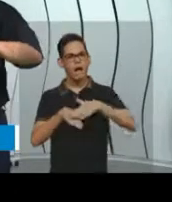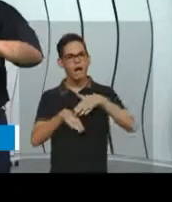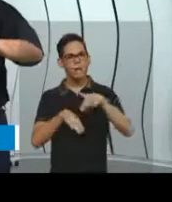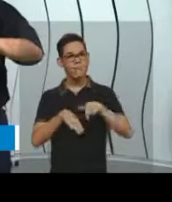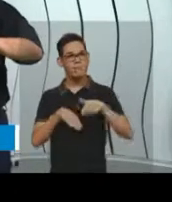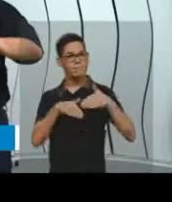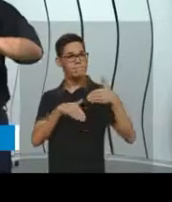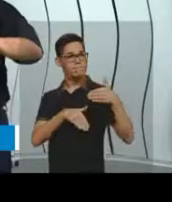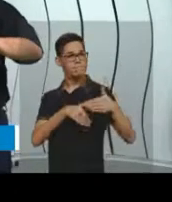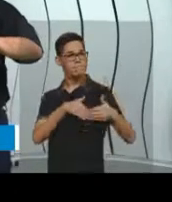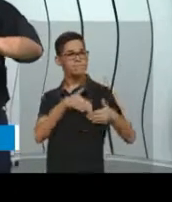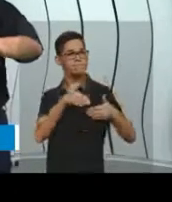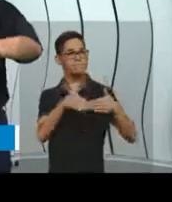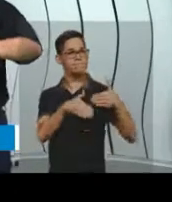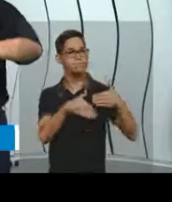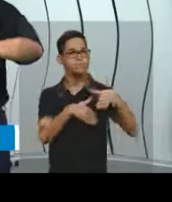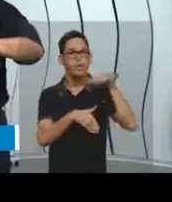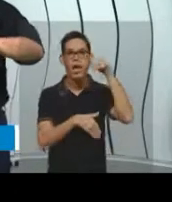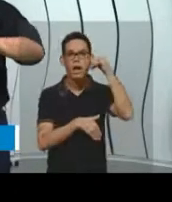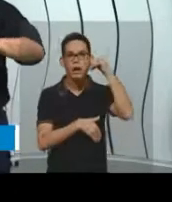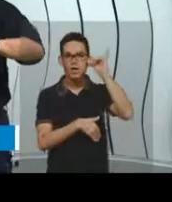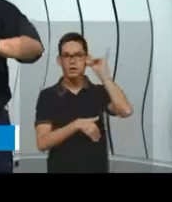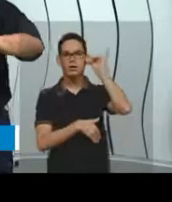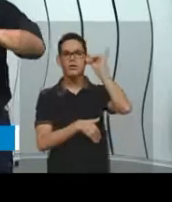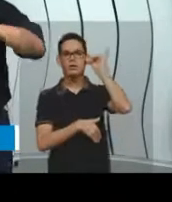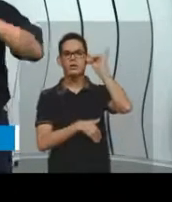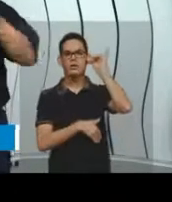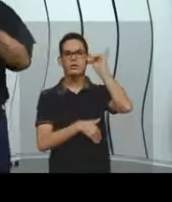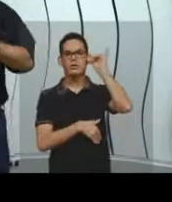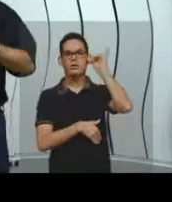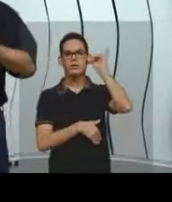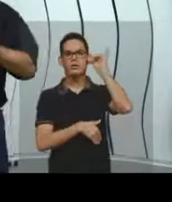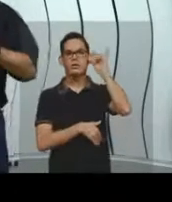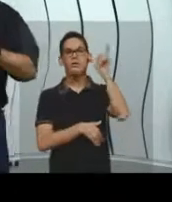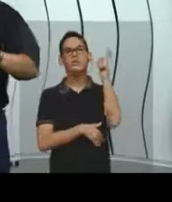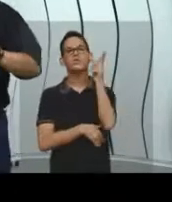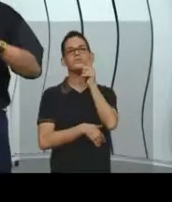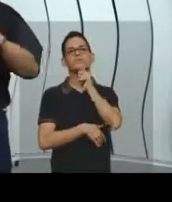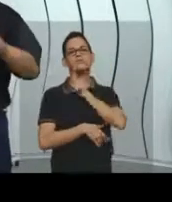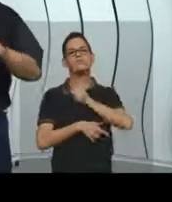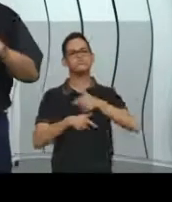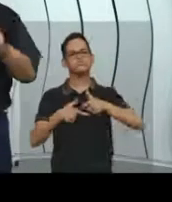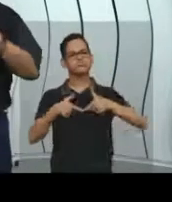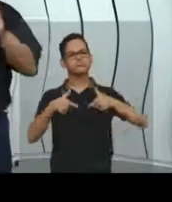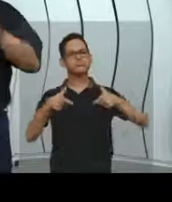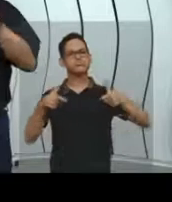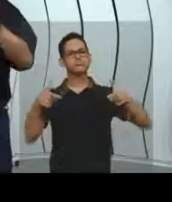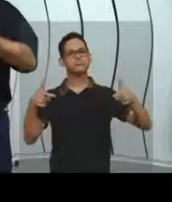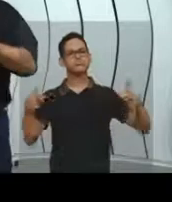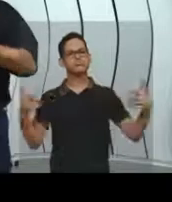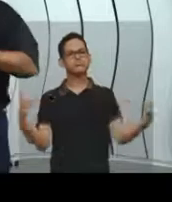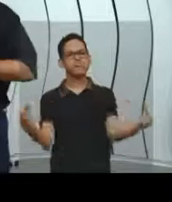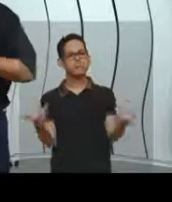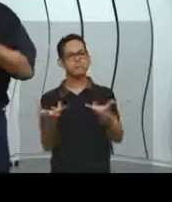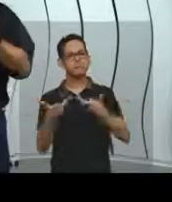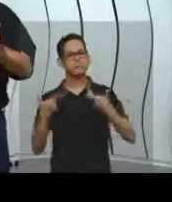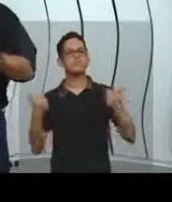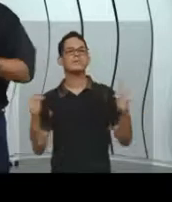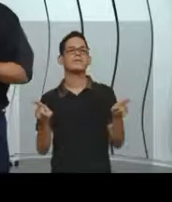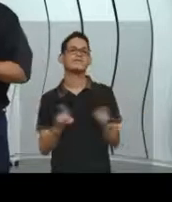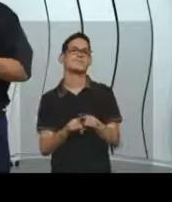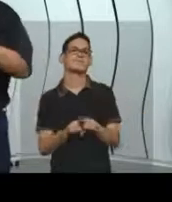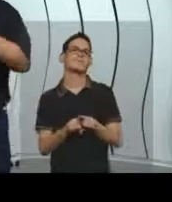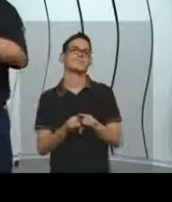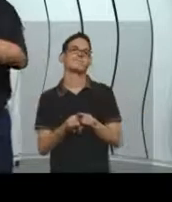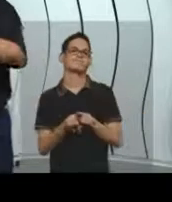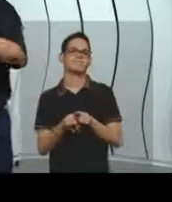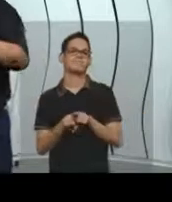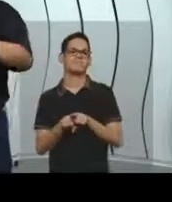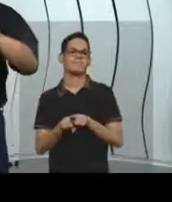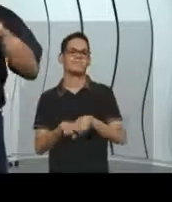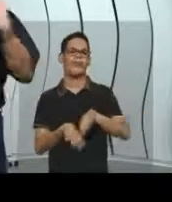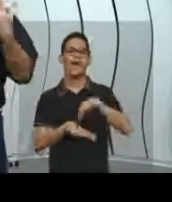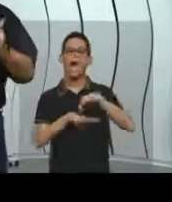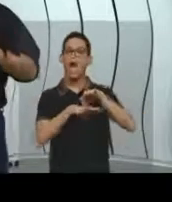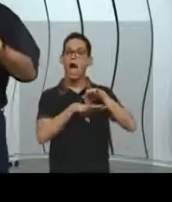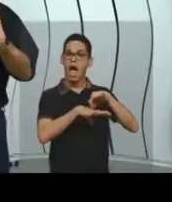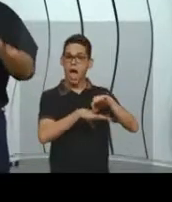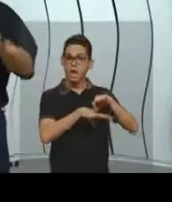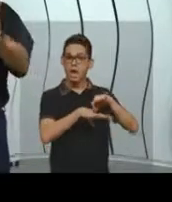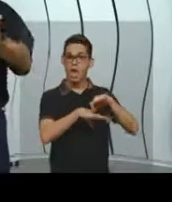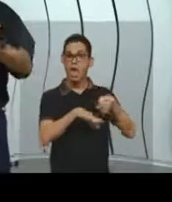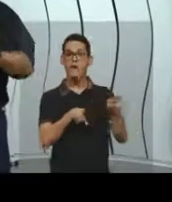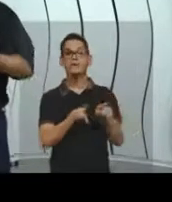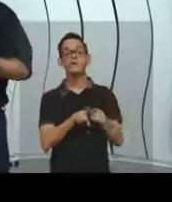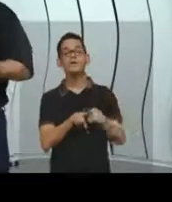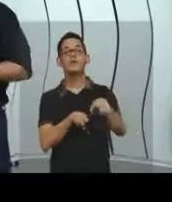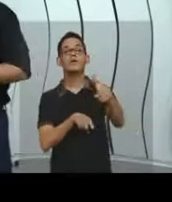a pecuária obteve maior quantidade e maior qualidade na carne e nos